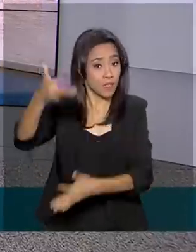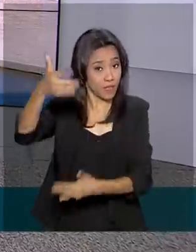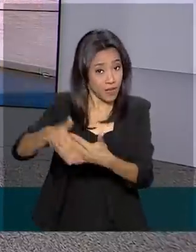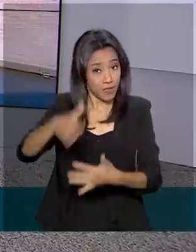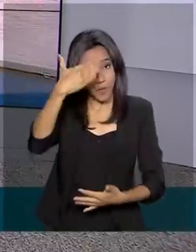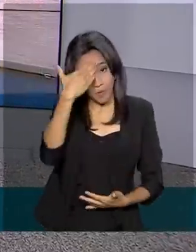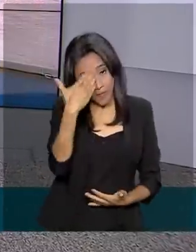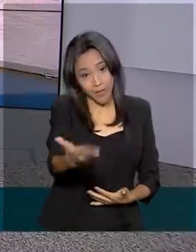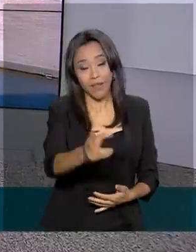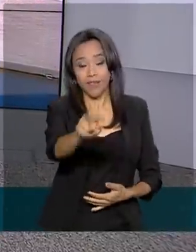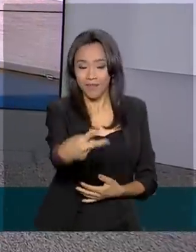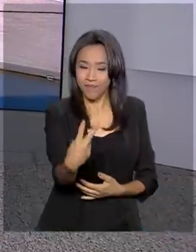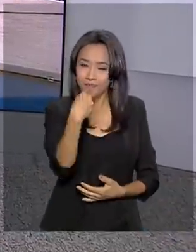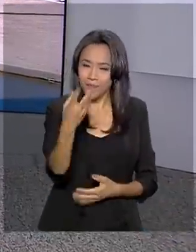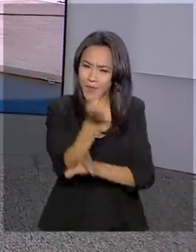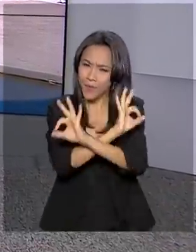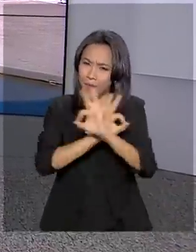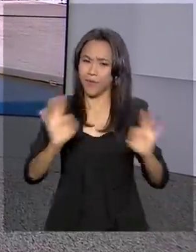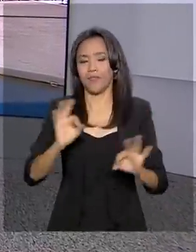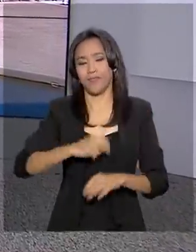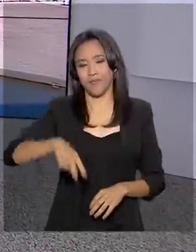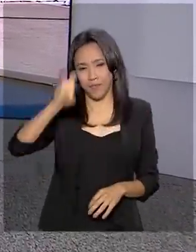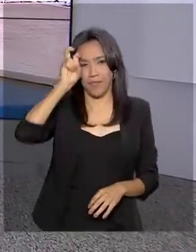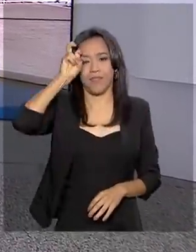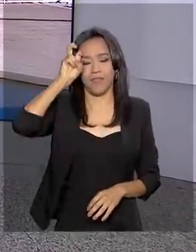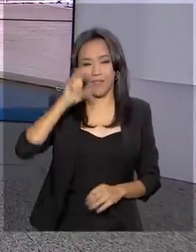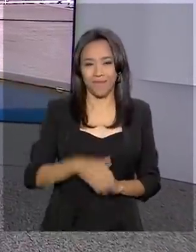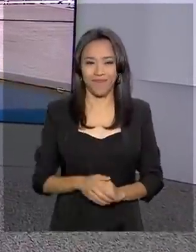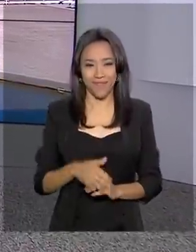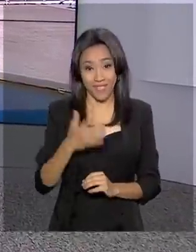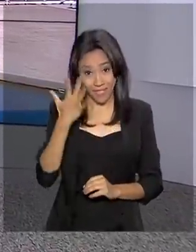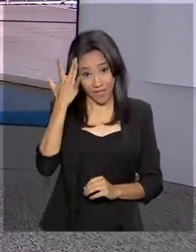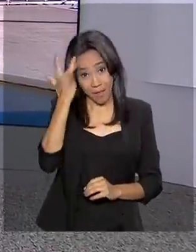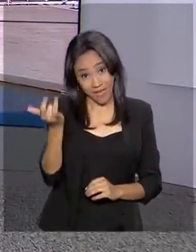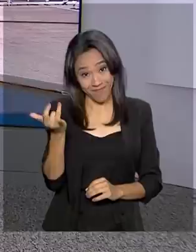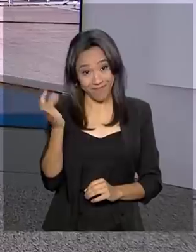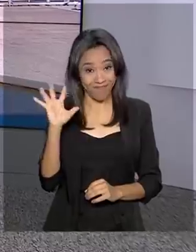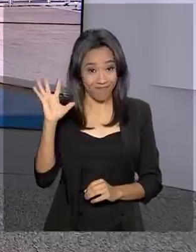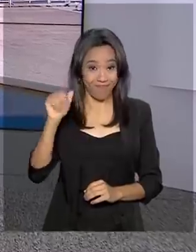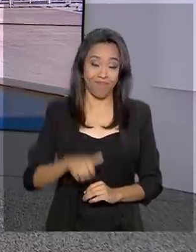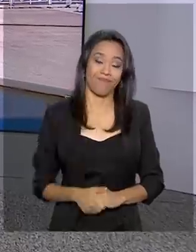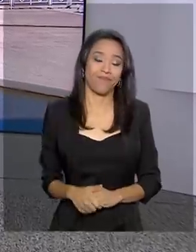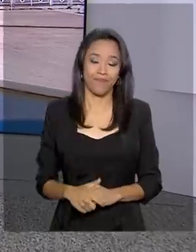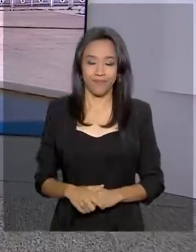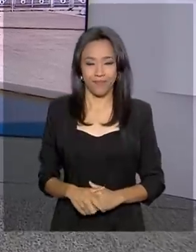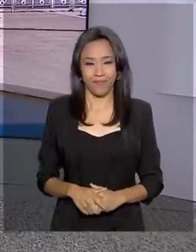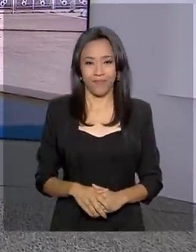Muito obrigada pela sua companhia. Uma ótima quinta-feira para você. E a gente se vê amanhã. Até lá!